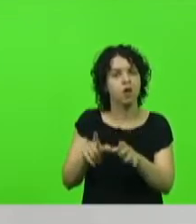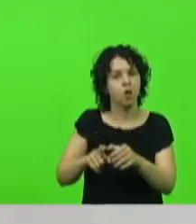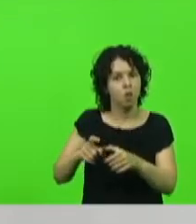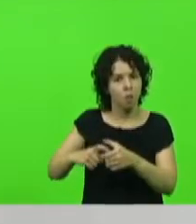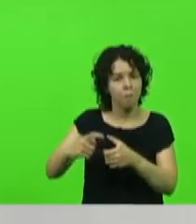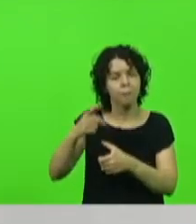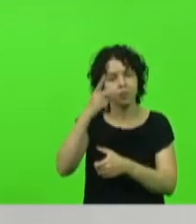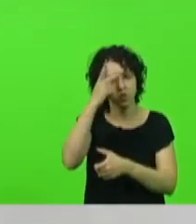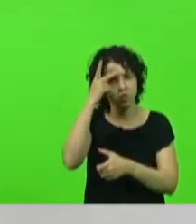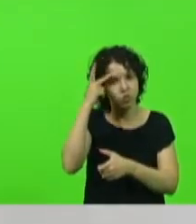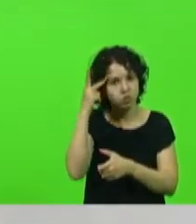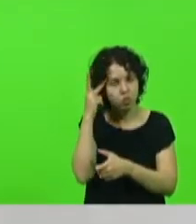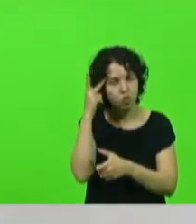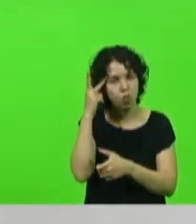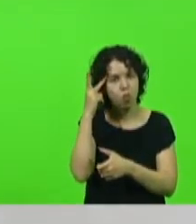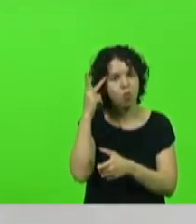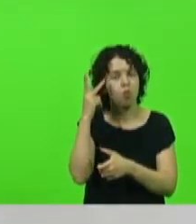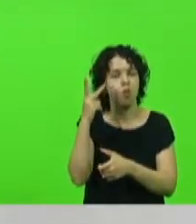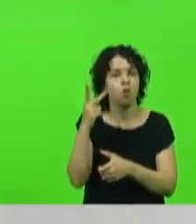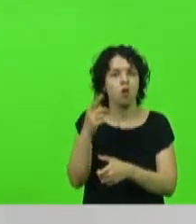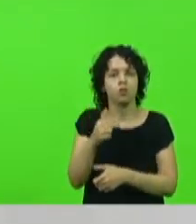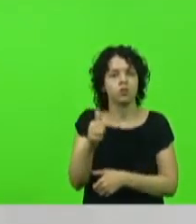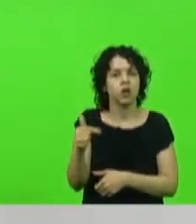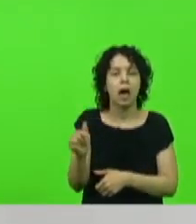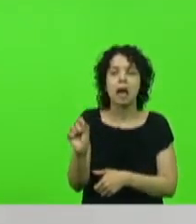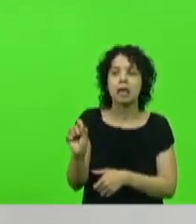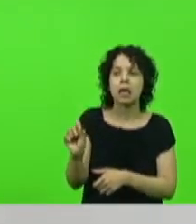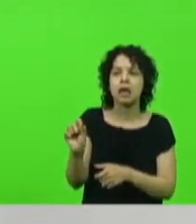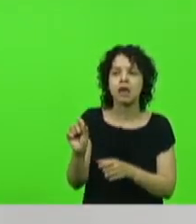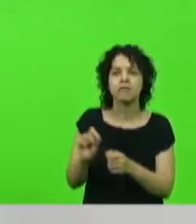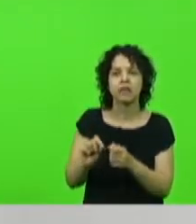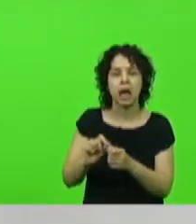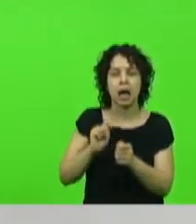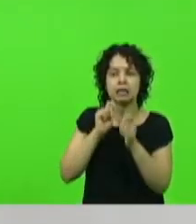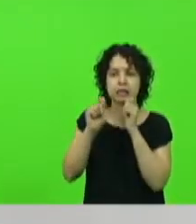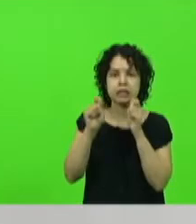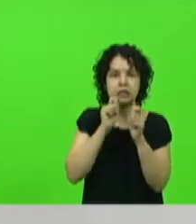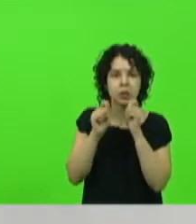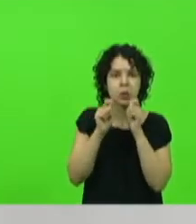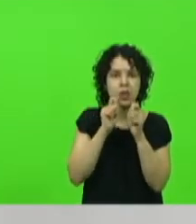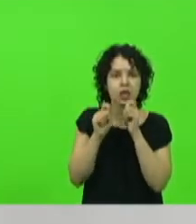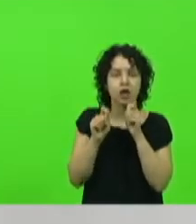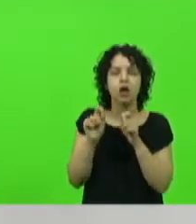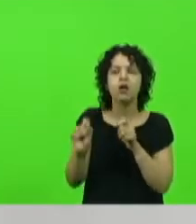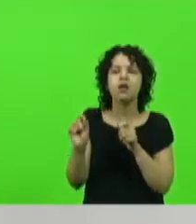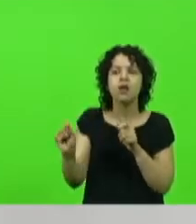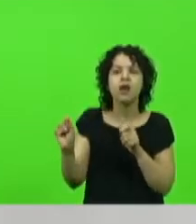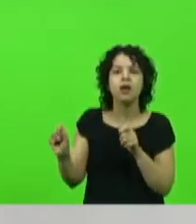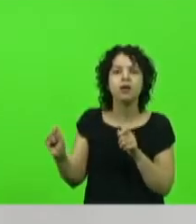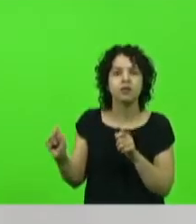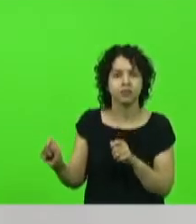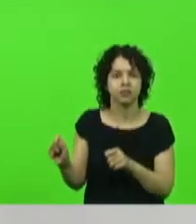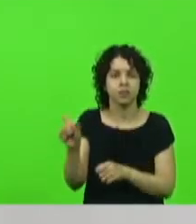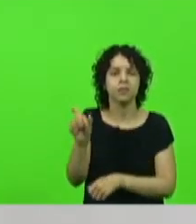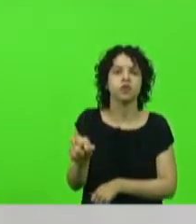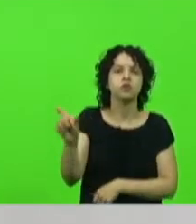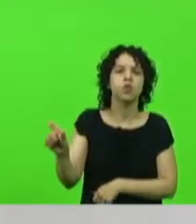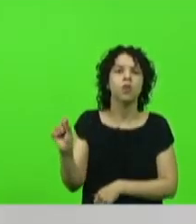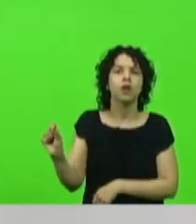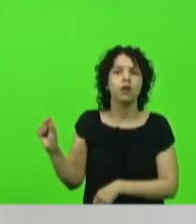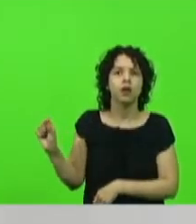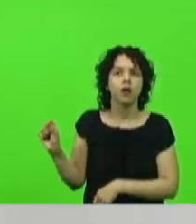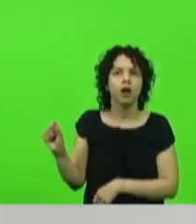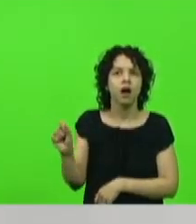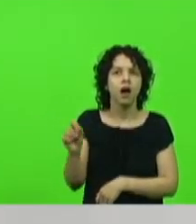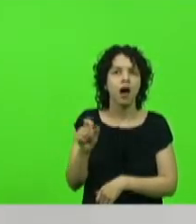dela. Quer dizer que não existe... Quem foi que fez? Ah, assessoria. Assessoria é quem? Quem? Ah, quem que foi que fez? É